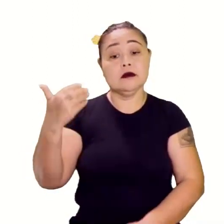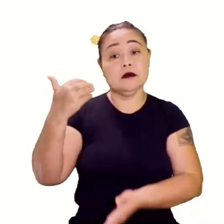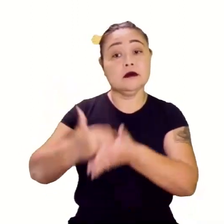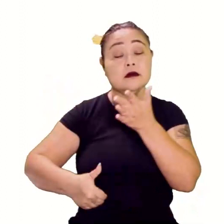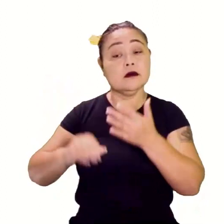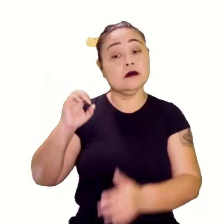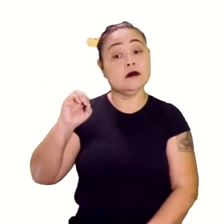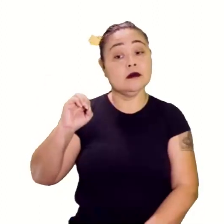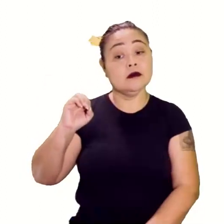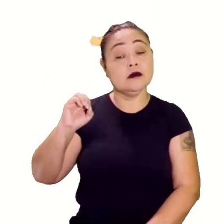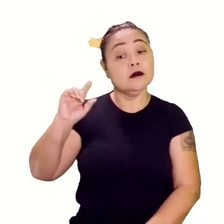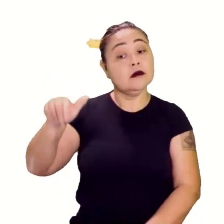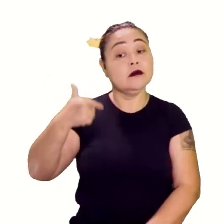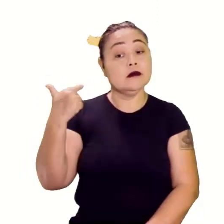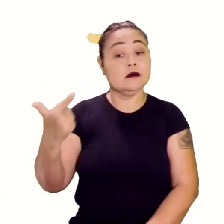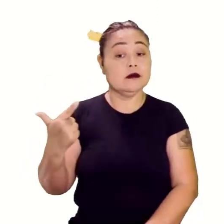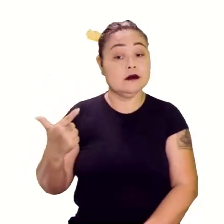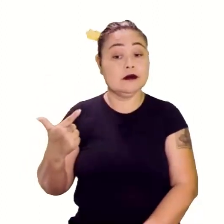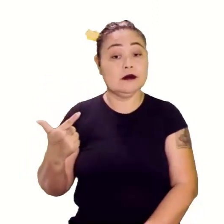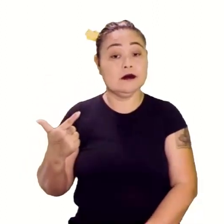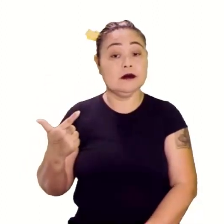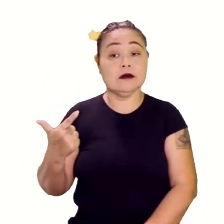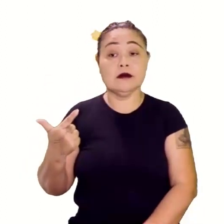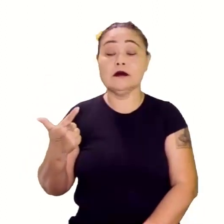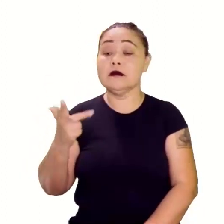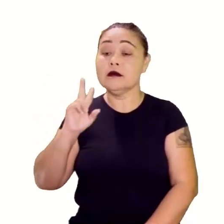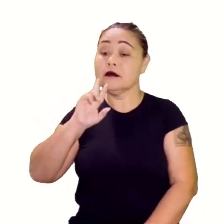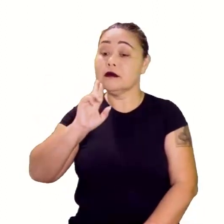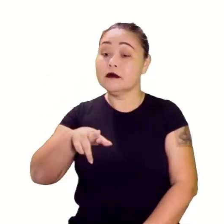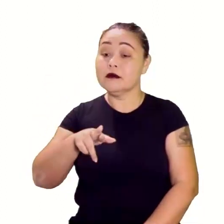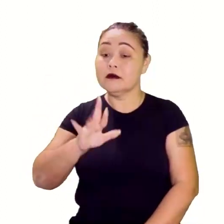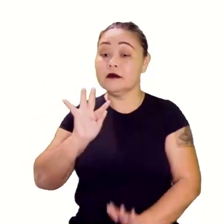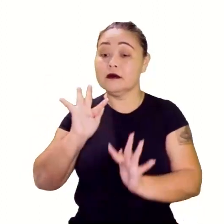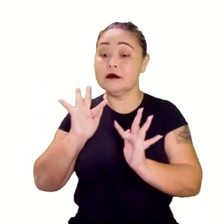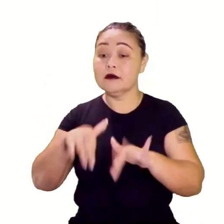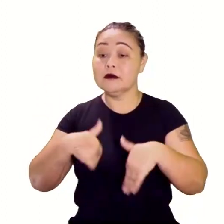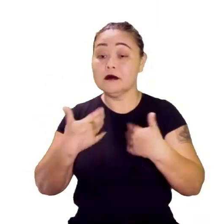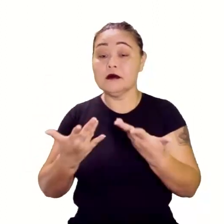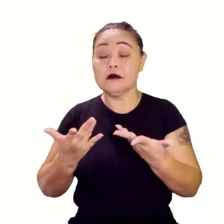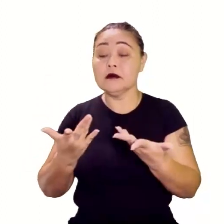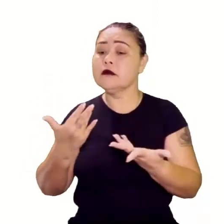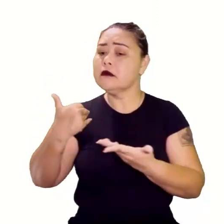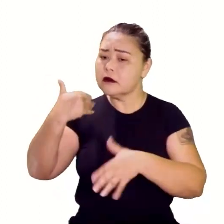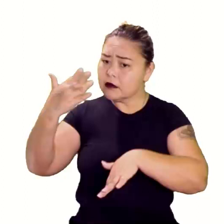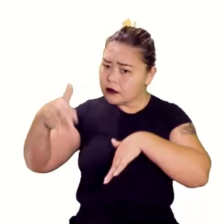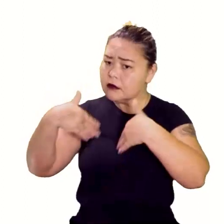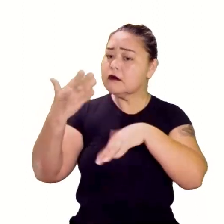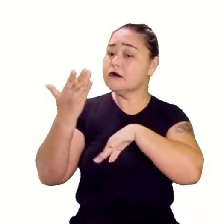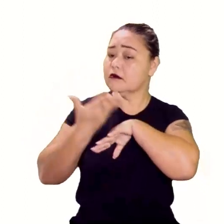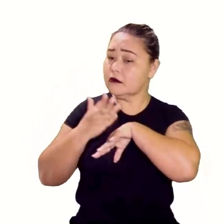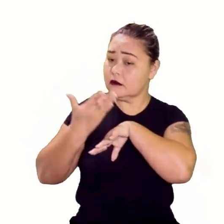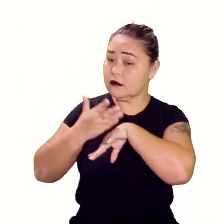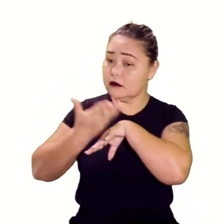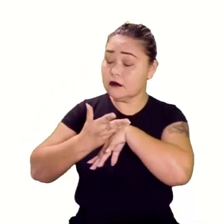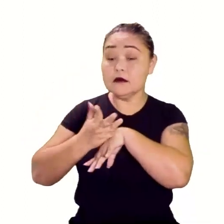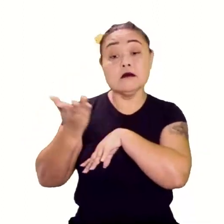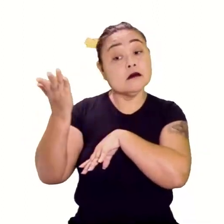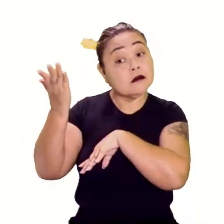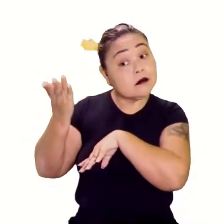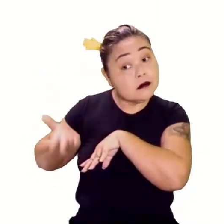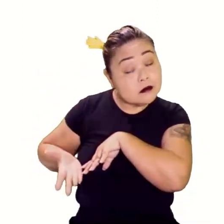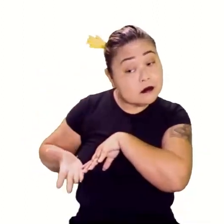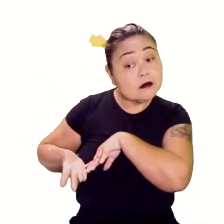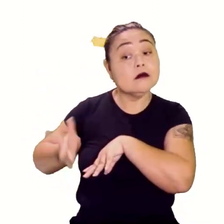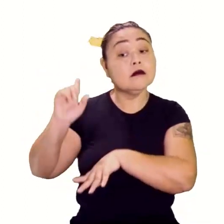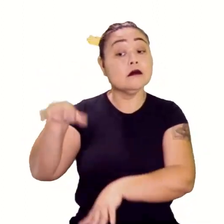menos Menos zero. 0. 2 menos 0 2. é 2, que é a minha resposta final. Então, já estamos praticando. Isso é nada mais, nada